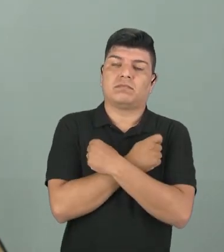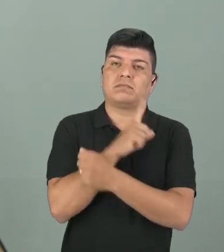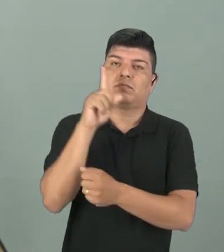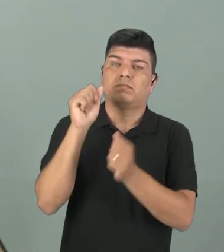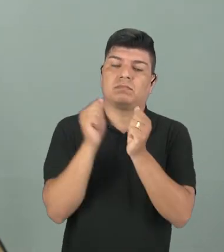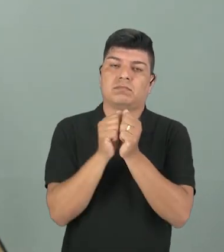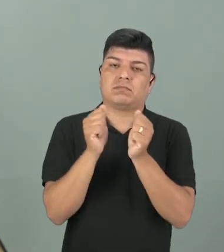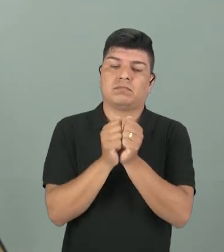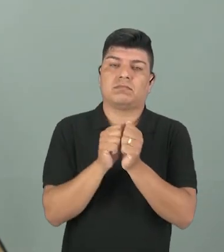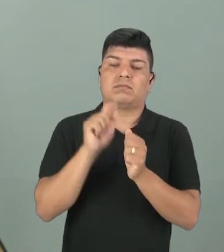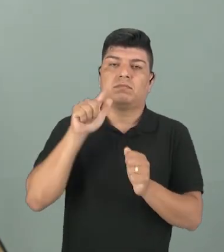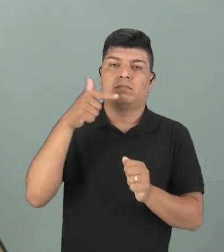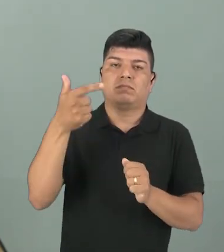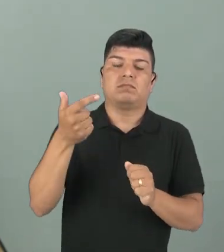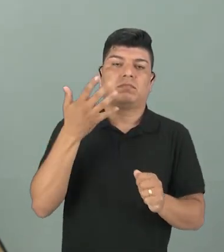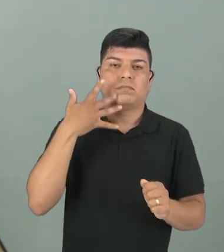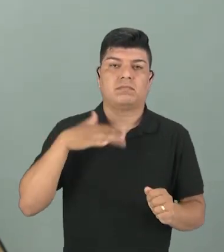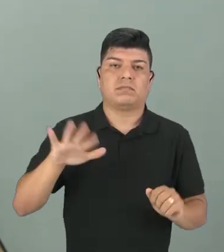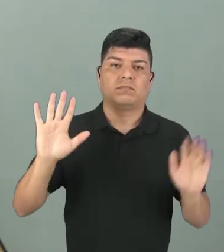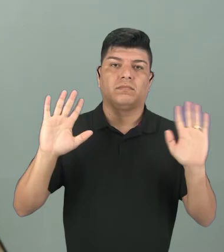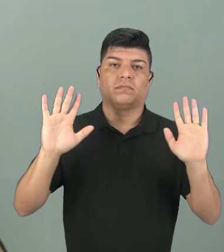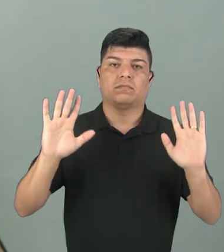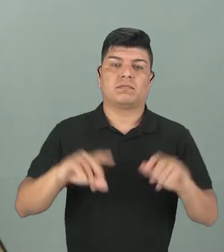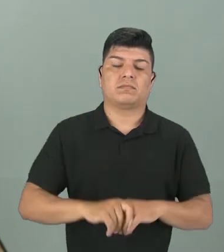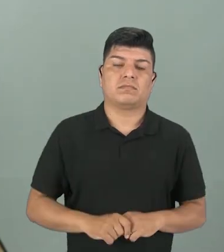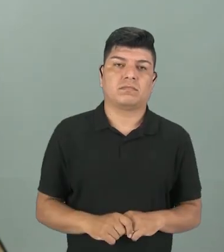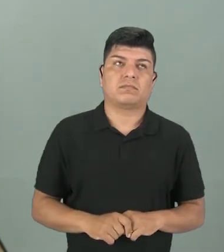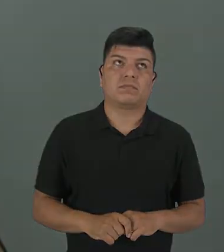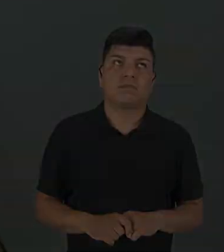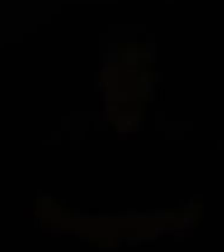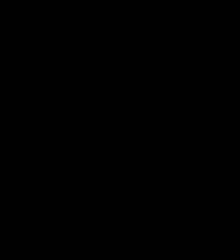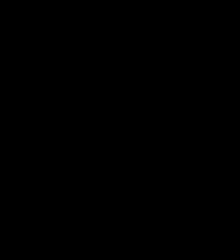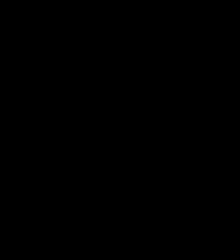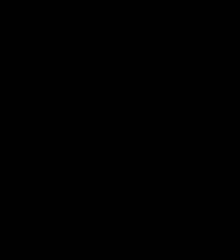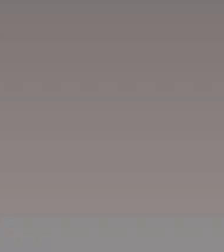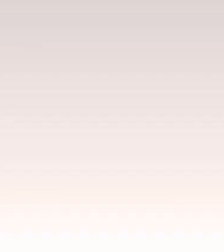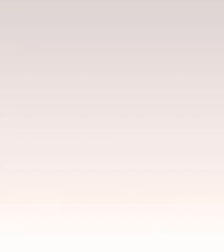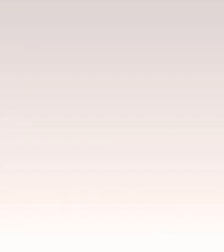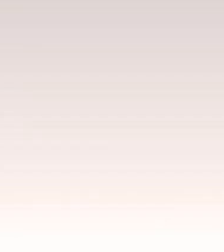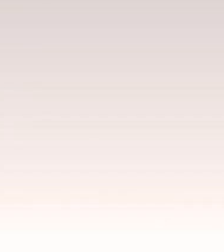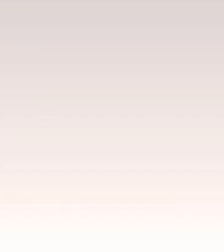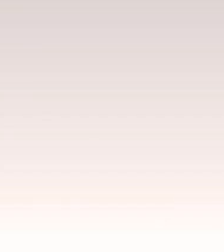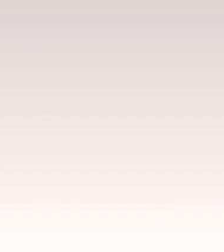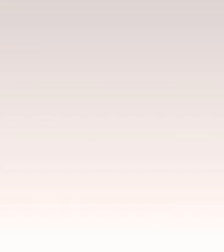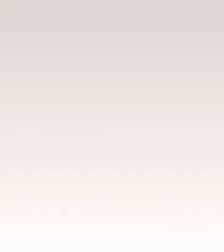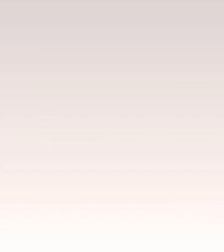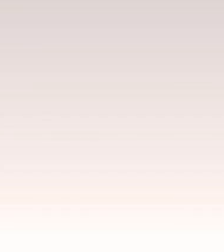abraço, fiquem com Deus e até mais, criança. Tchau!